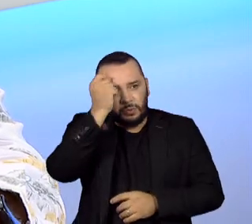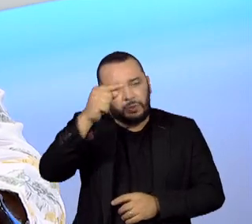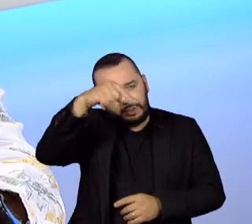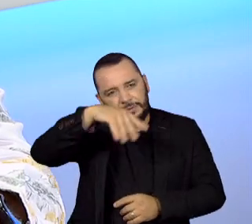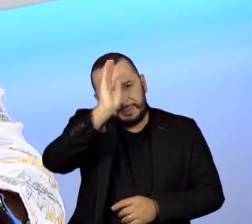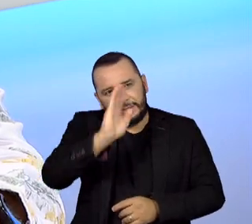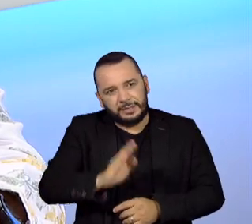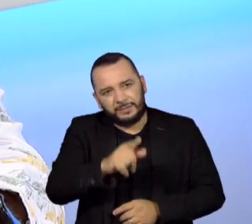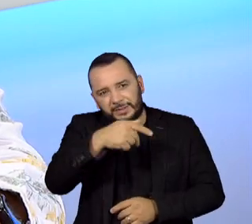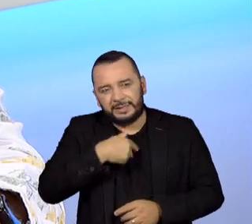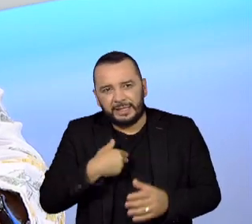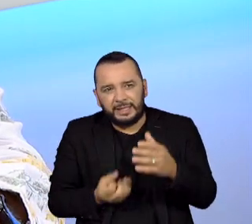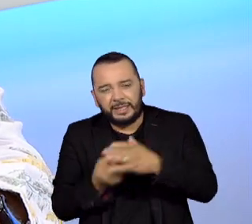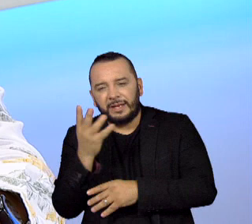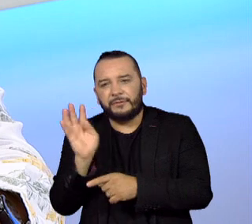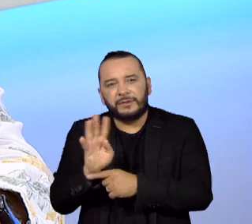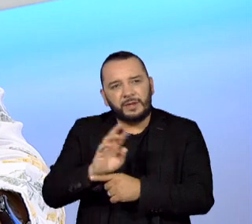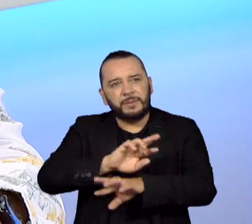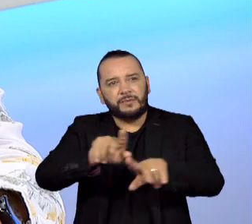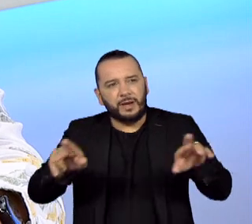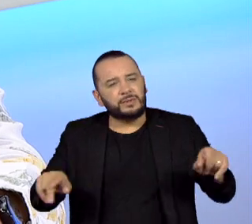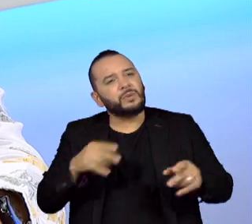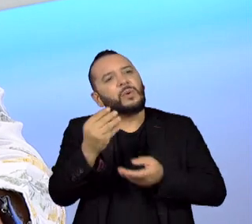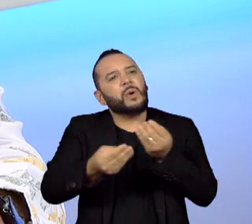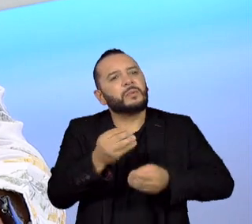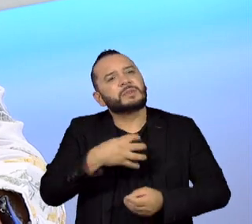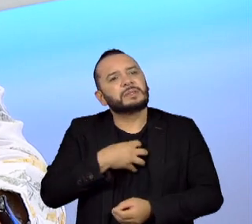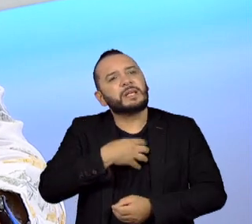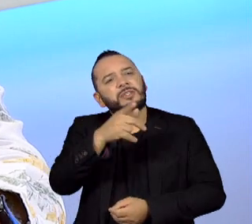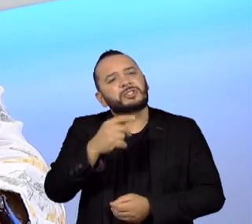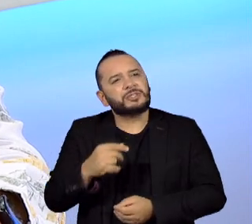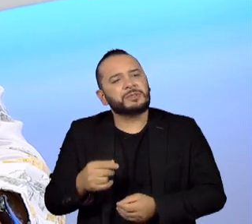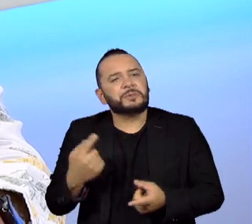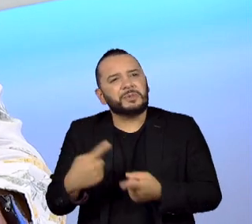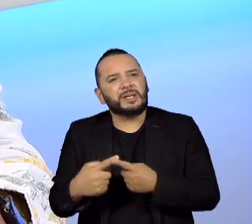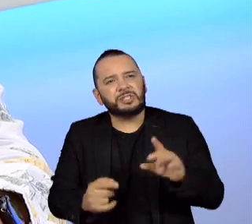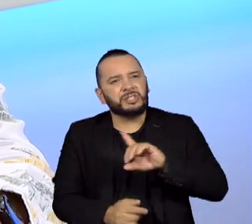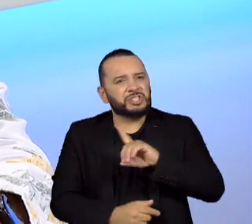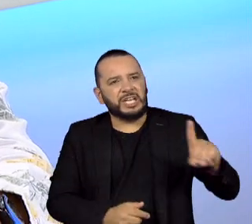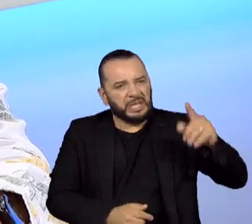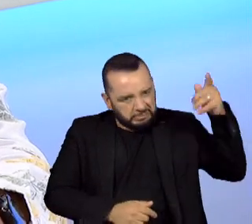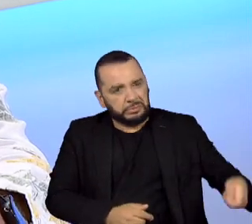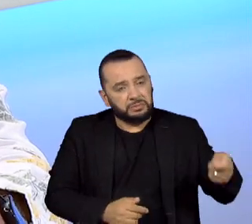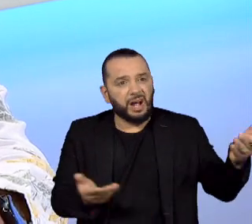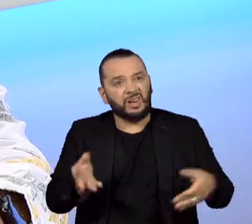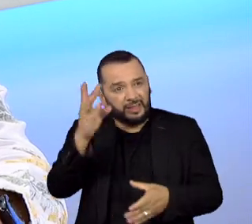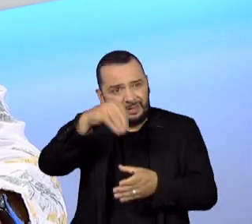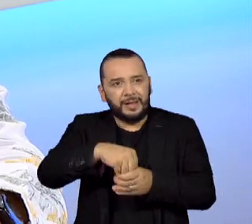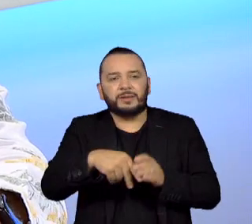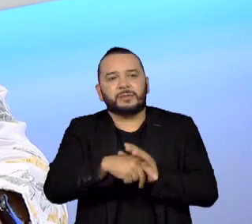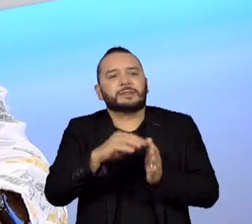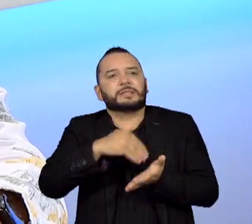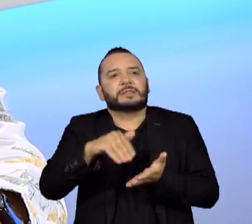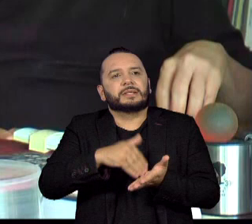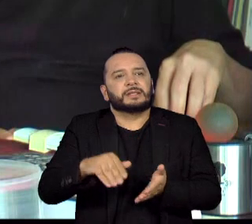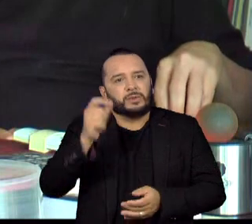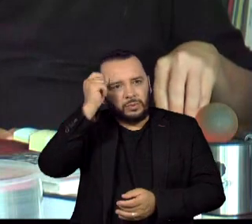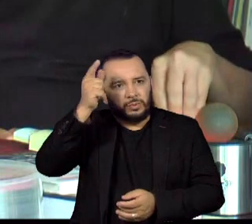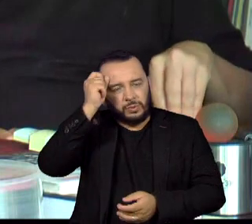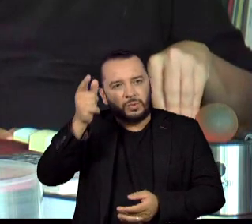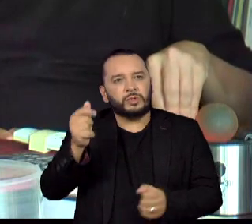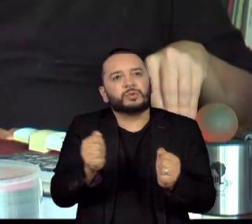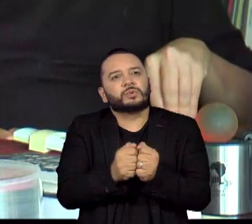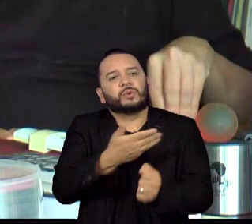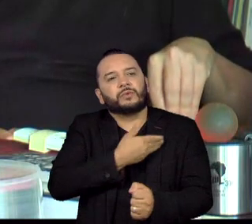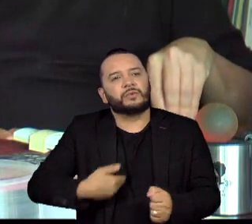sente diante desse extremismo que agora está no topo da Secretaria de Cultura e do governo brasileiro?